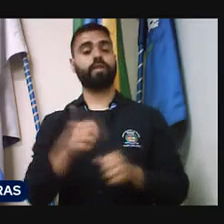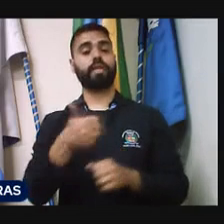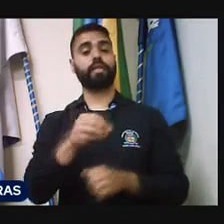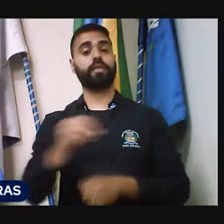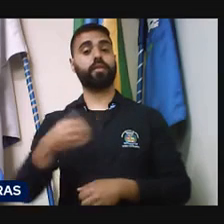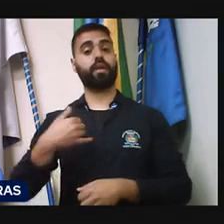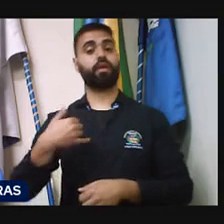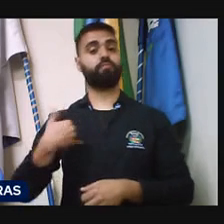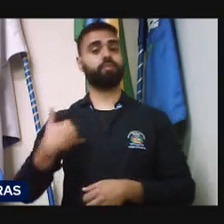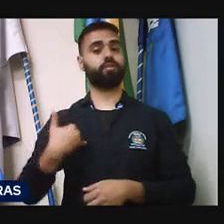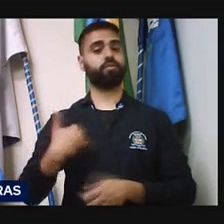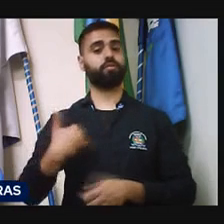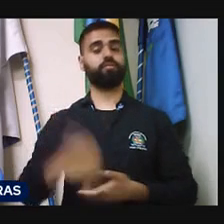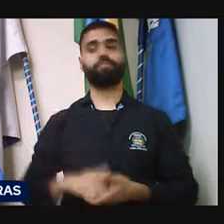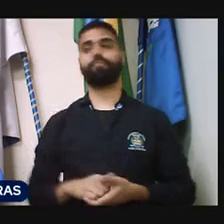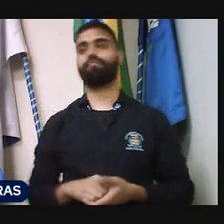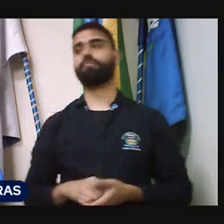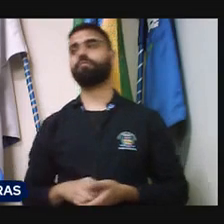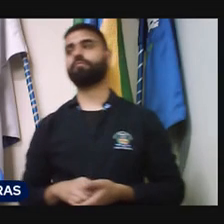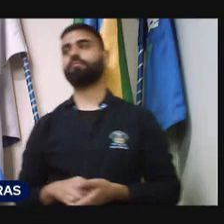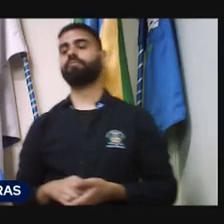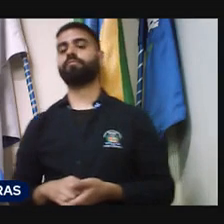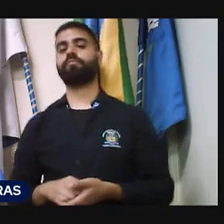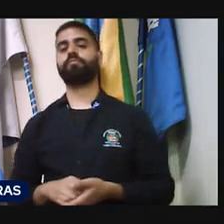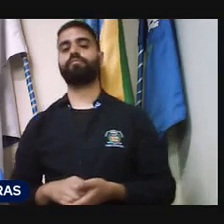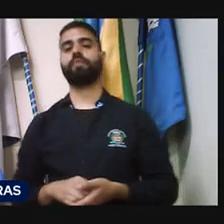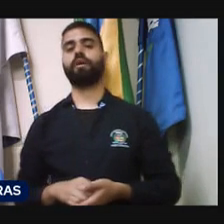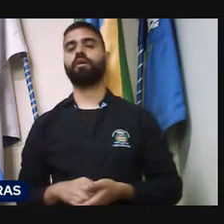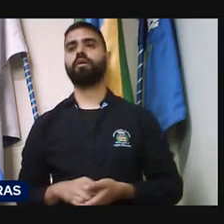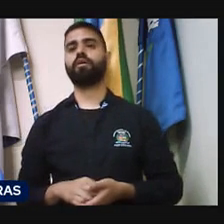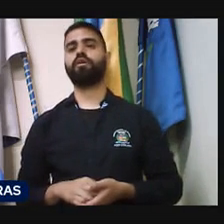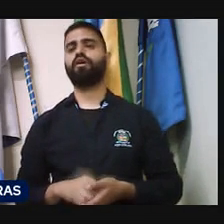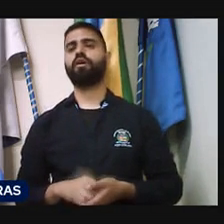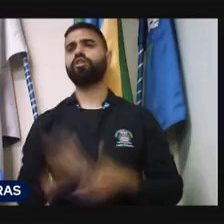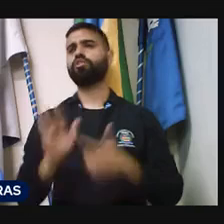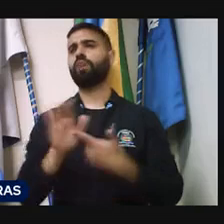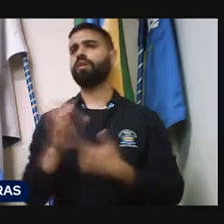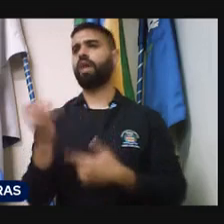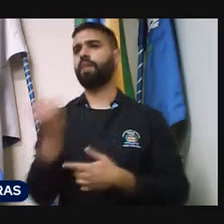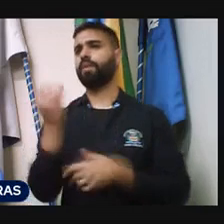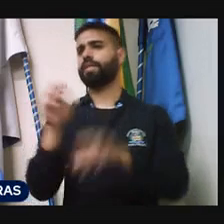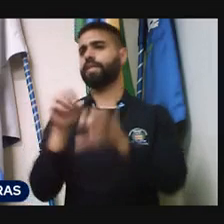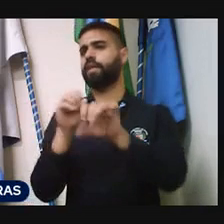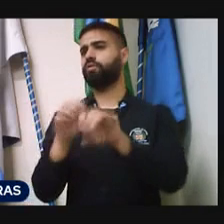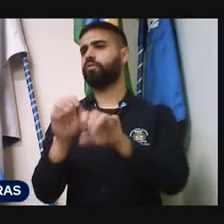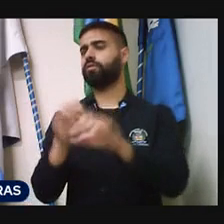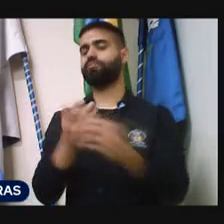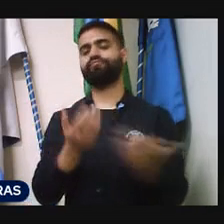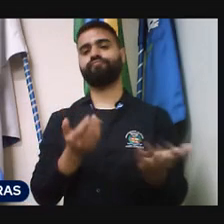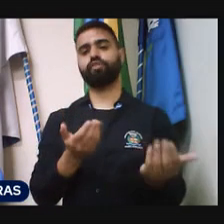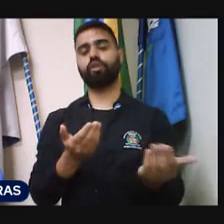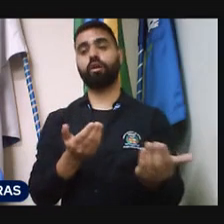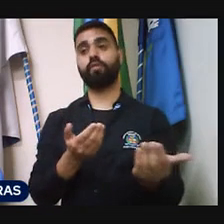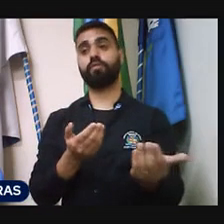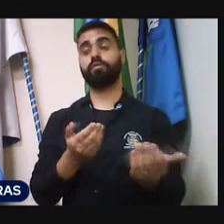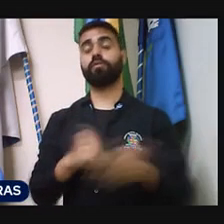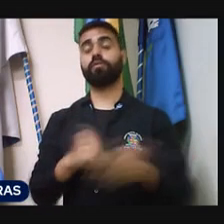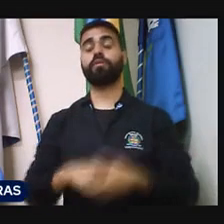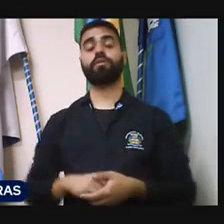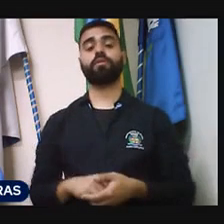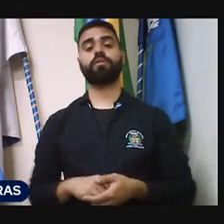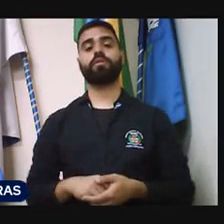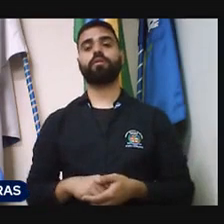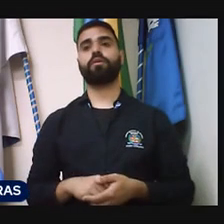onde a importância da educação para os nossos jovens para os adolescentes e por muito